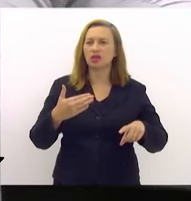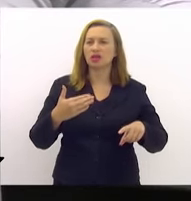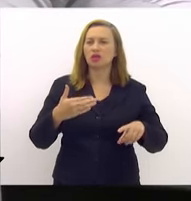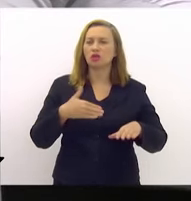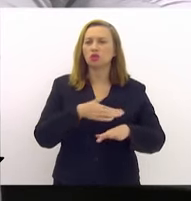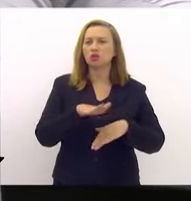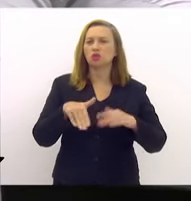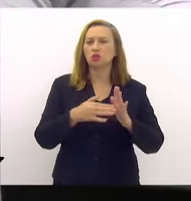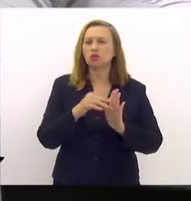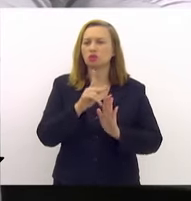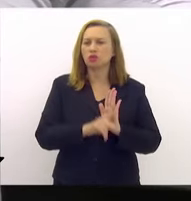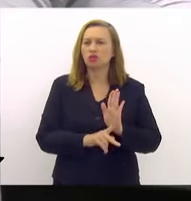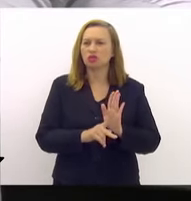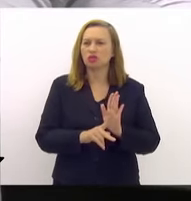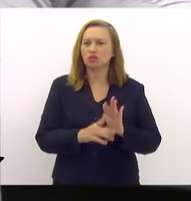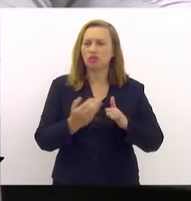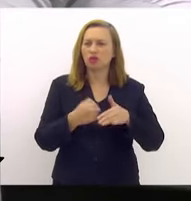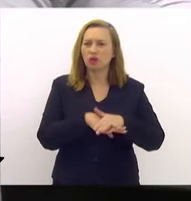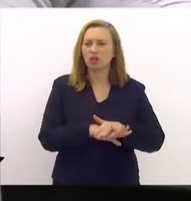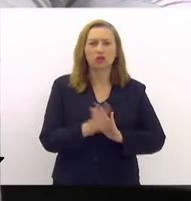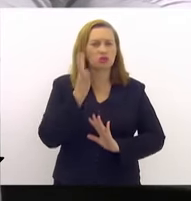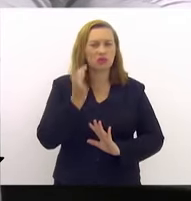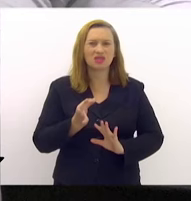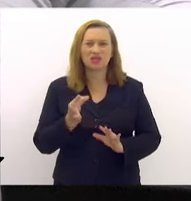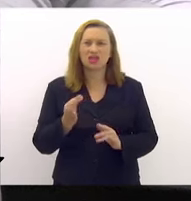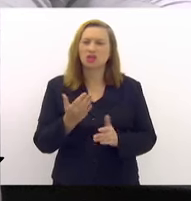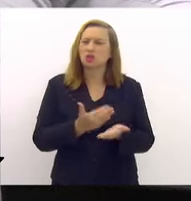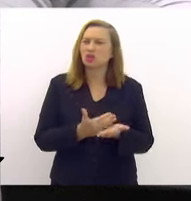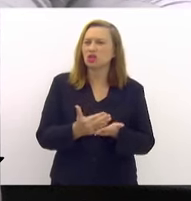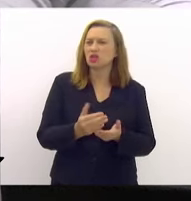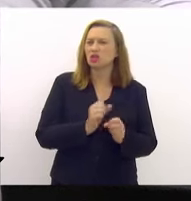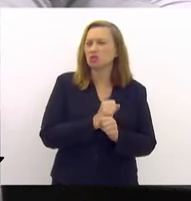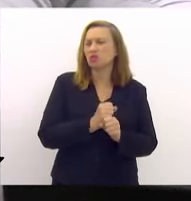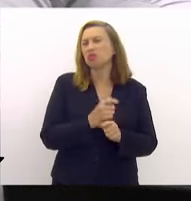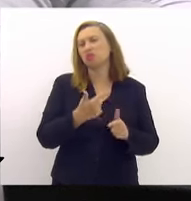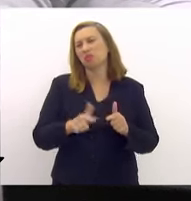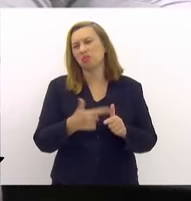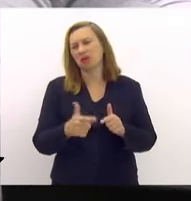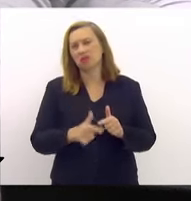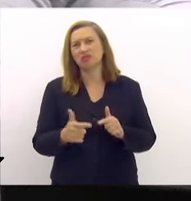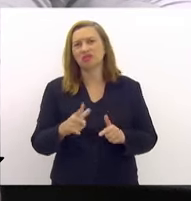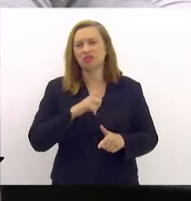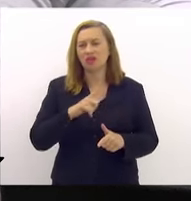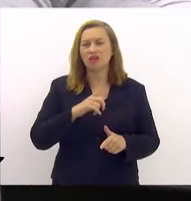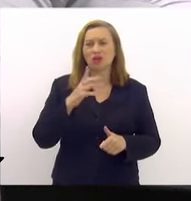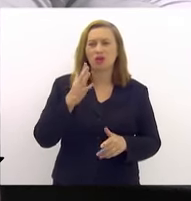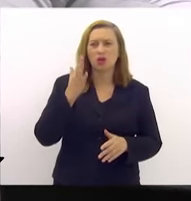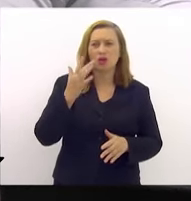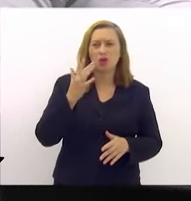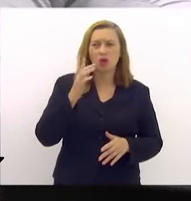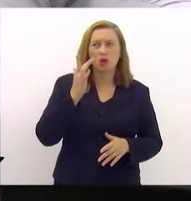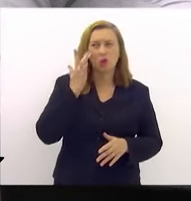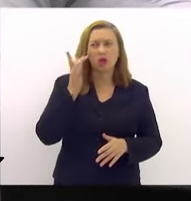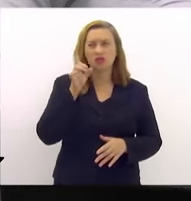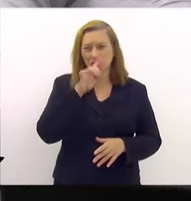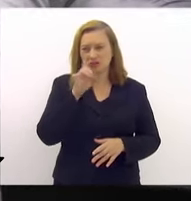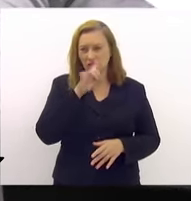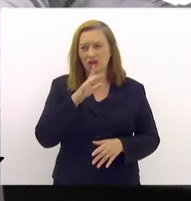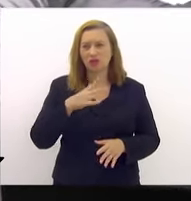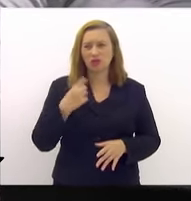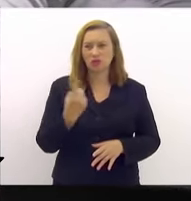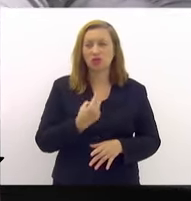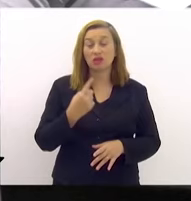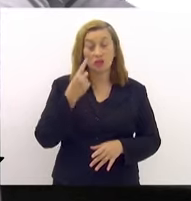coautor. Esse eu não sei por que. A gente, no início do ano, teve alguns problemas com isso. Não sei se esse se encaixou nisso ou se foi falha nossa. É importante verificar com a